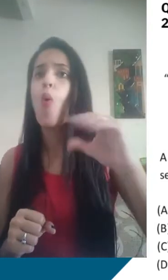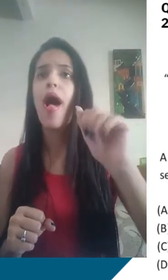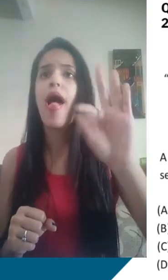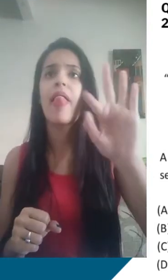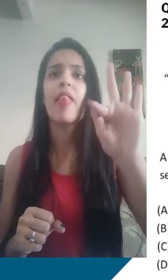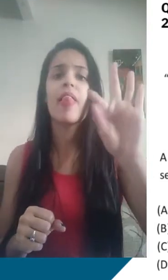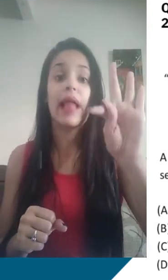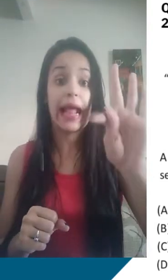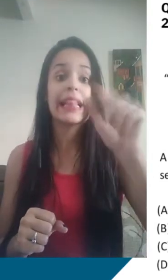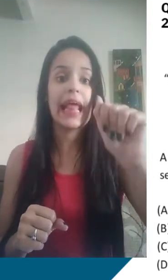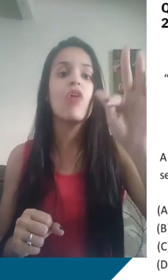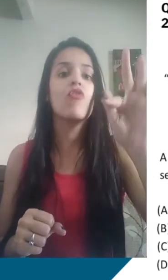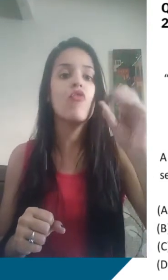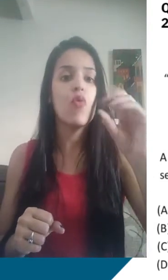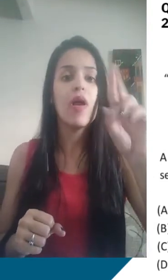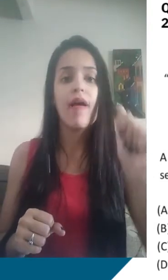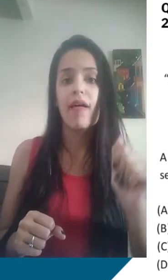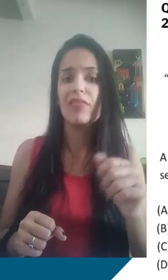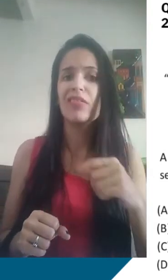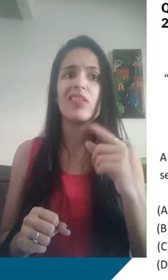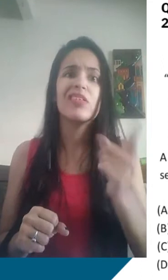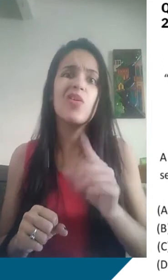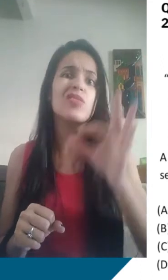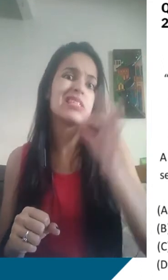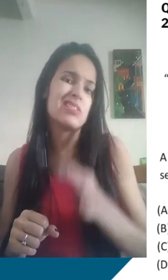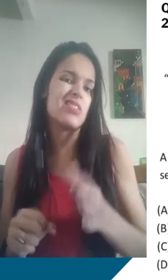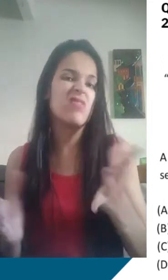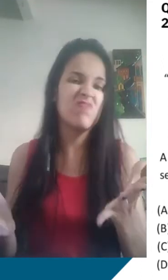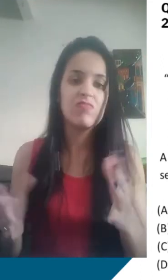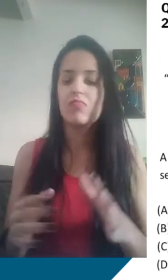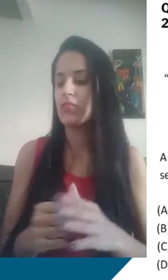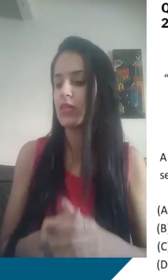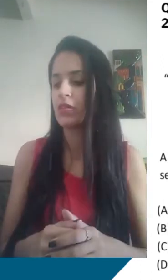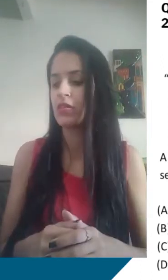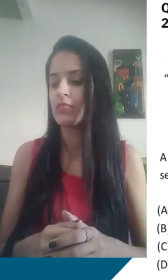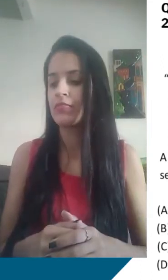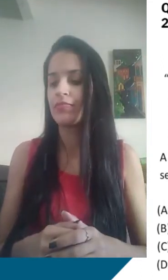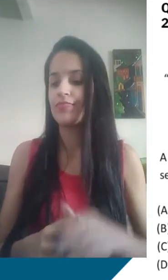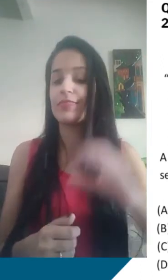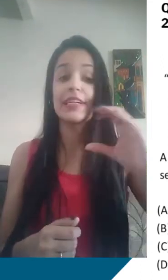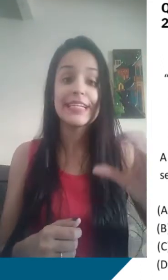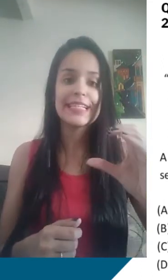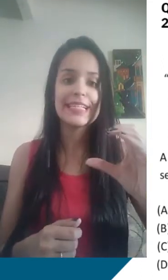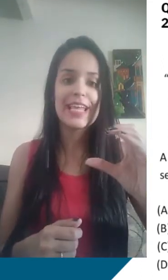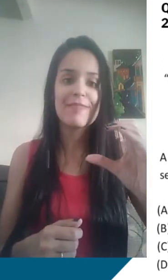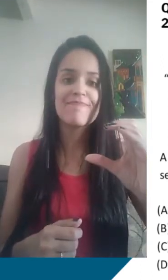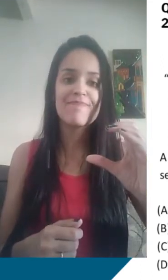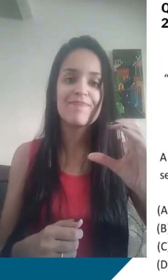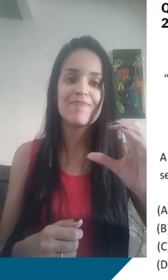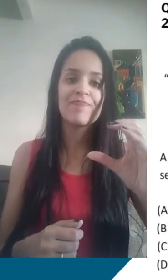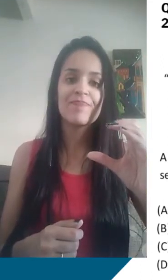da catáfora, uma vez que este é um mecanismo por meio do qual um termo retoma outro termo já citado anteriormente